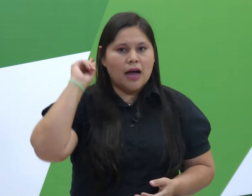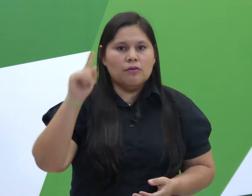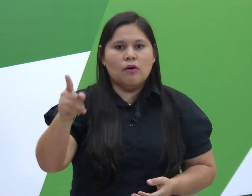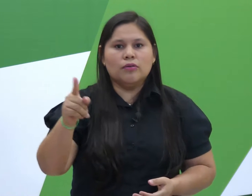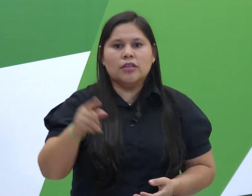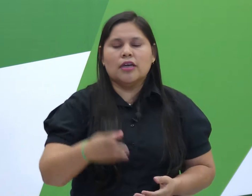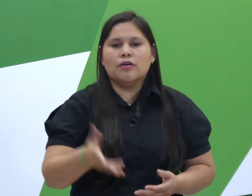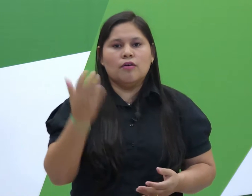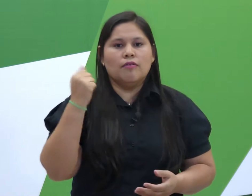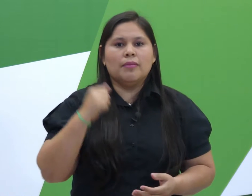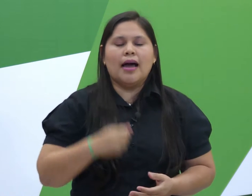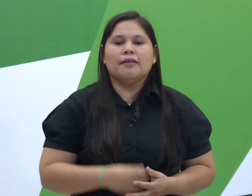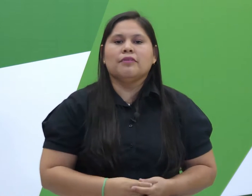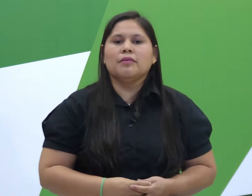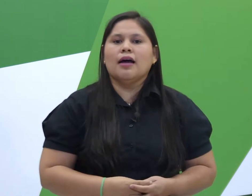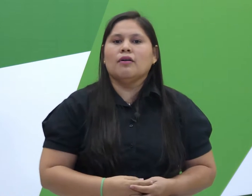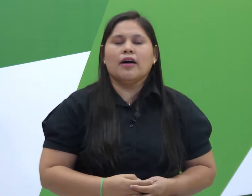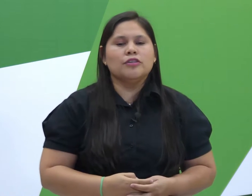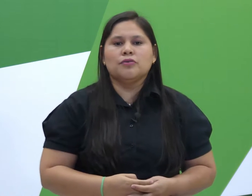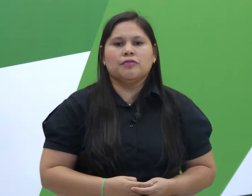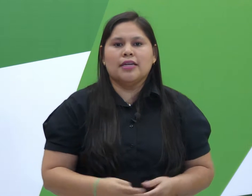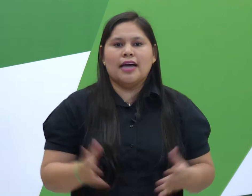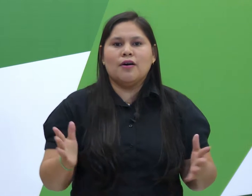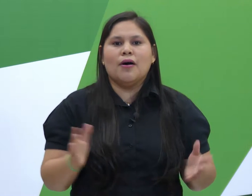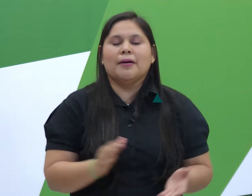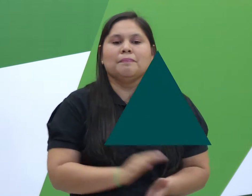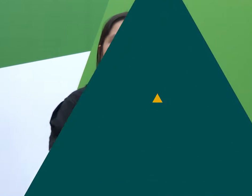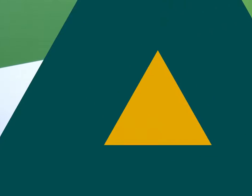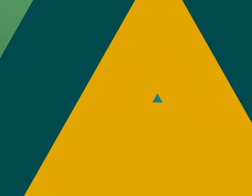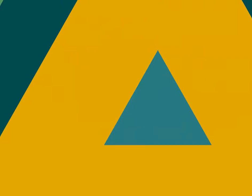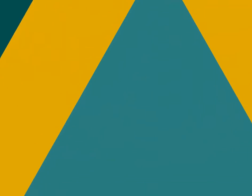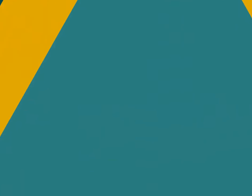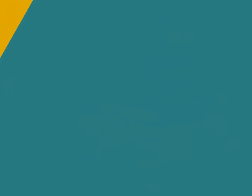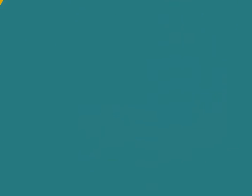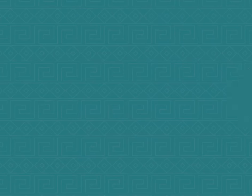da capital, ou do interior, vamos lá, vamos lá, coloca as dúvidas, é agora.